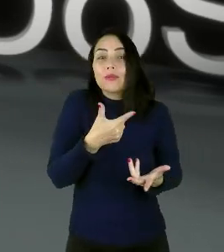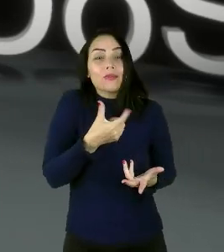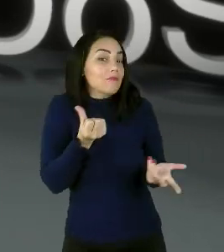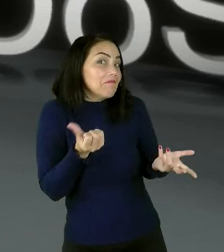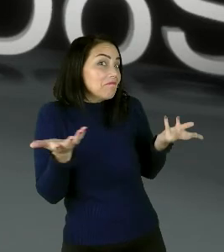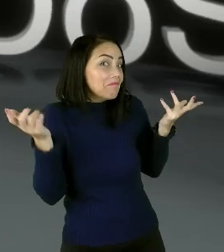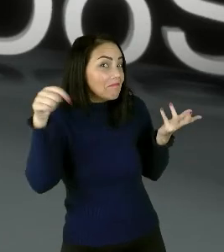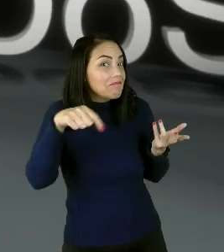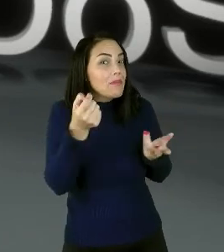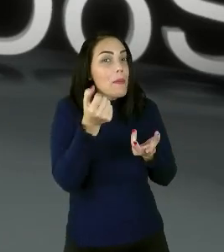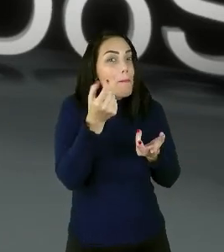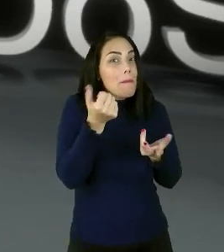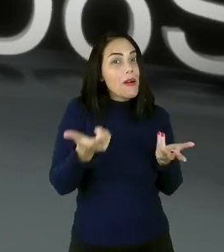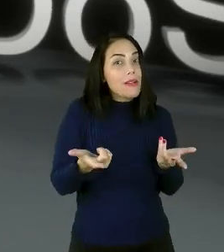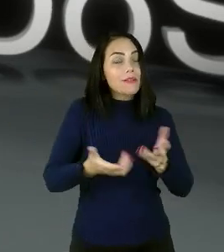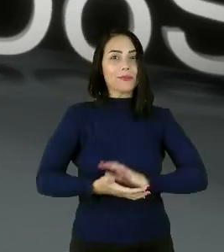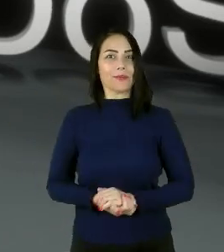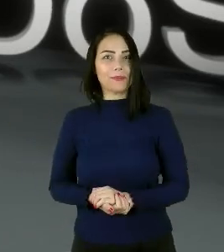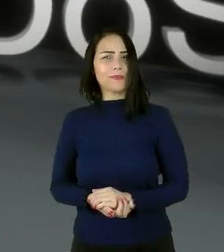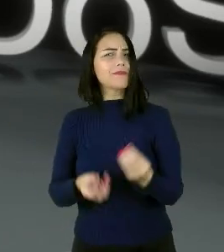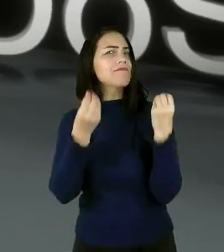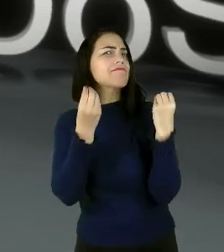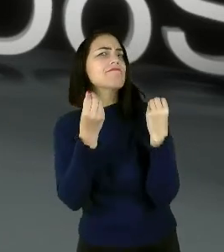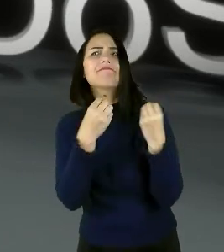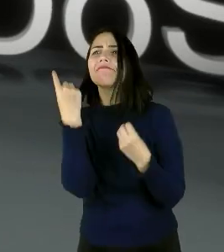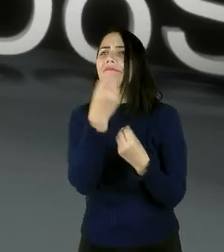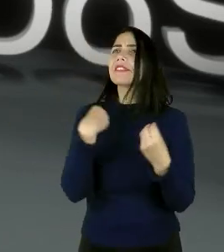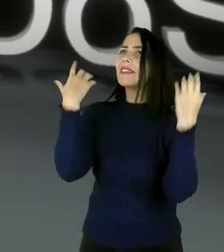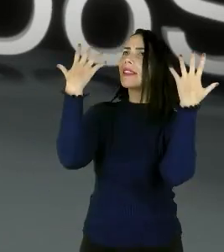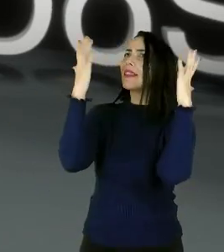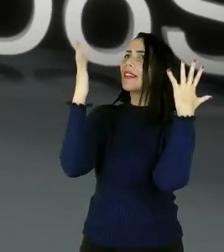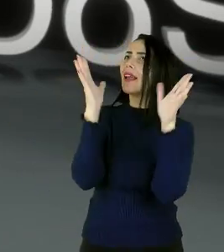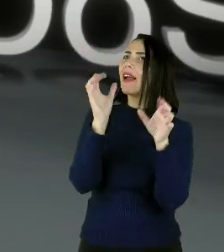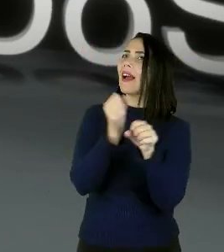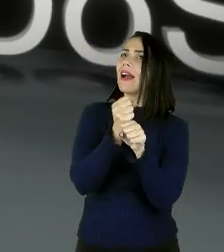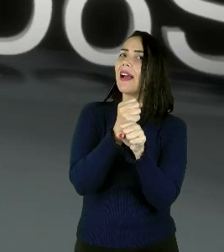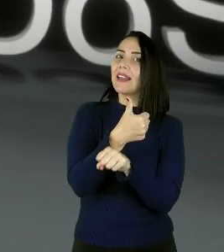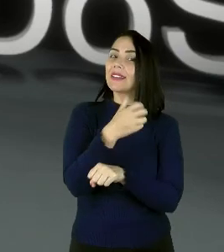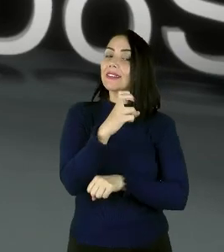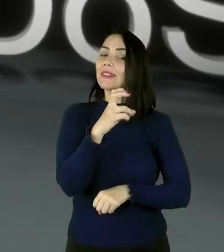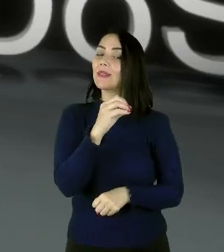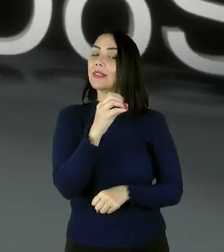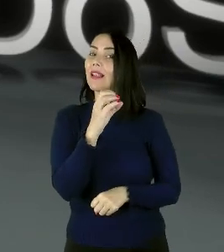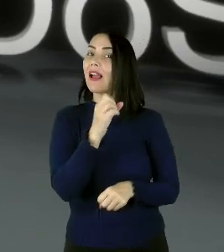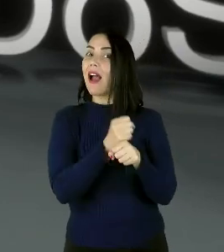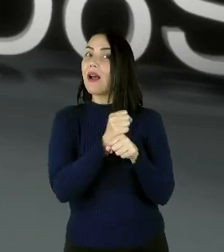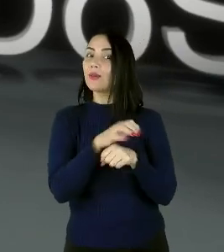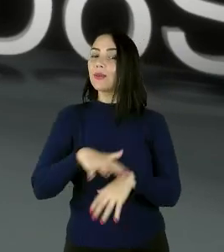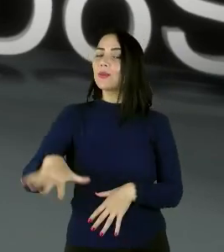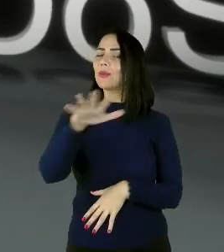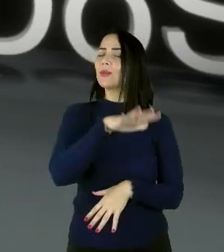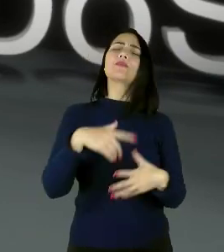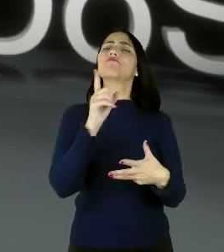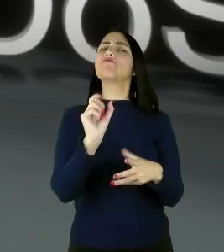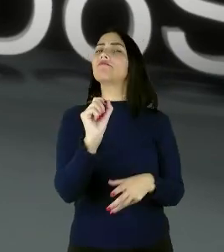trazendo a questão e como iremos comemorar os 150 anos da região de forma que a